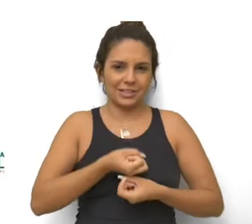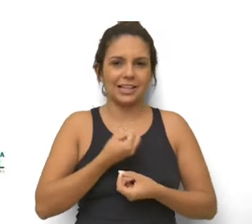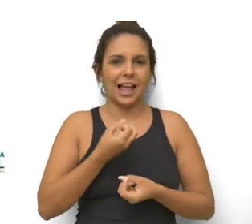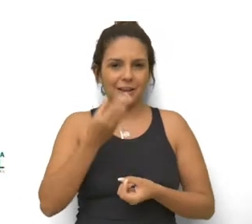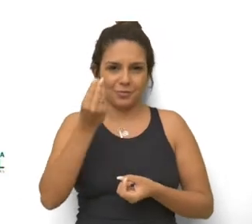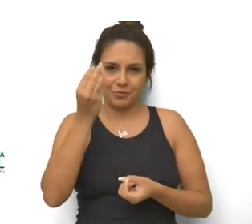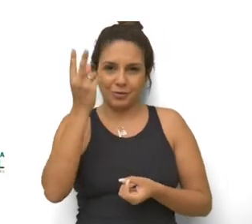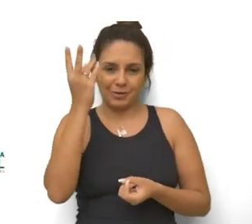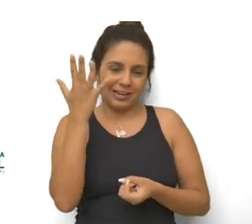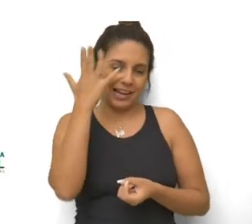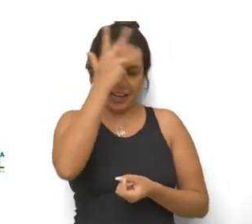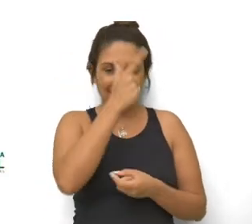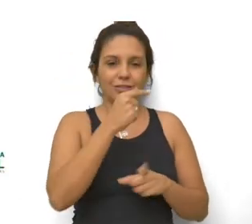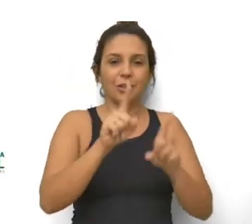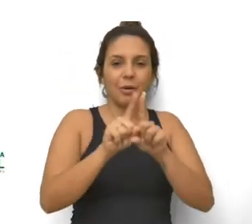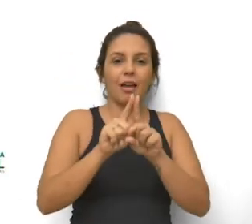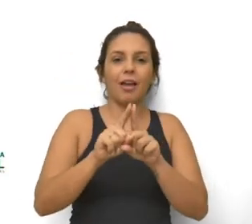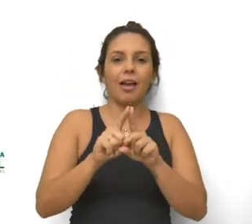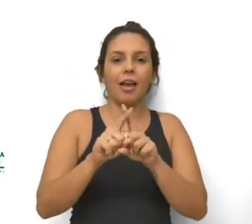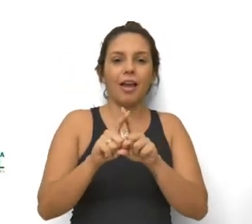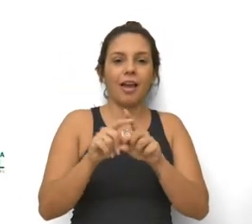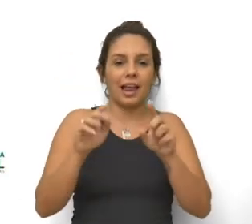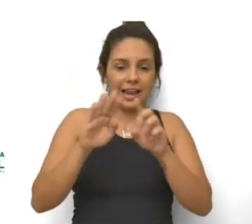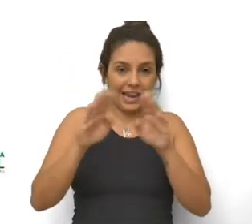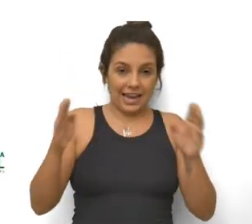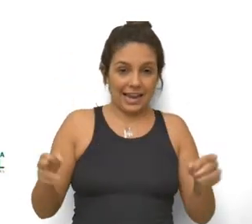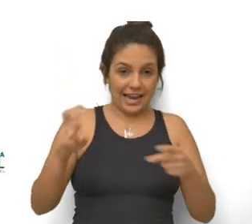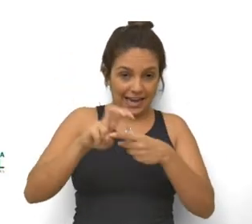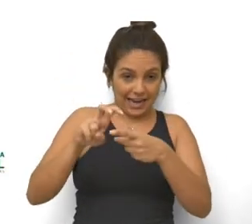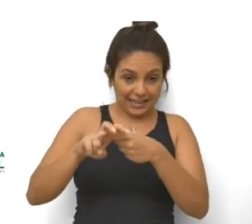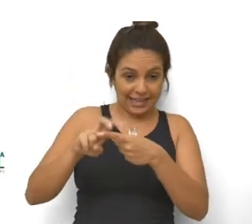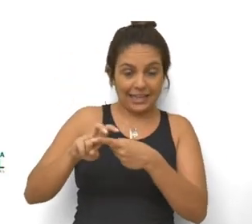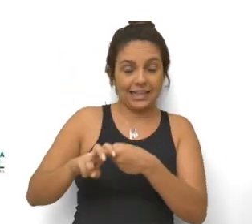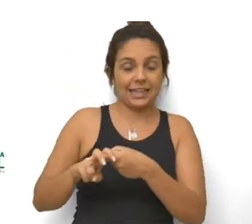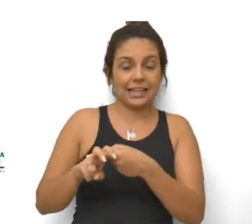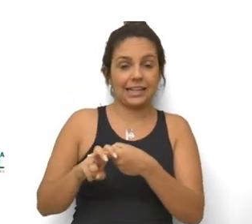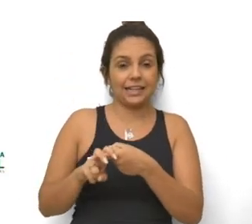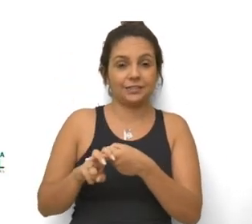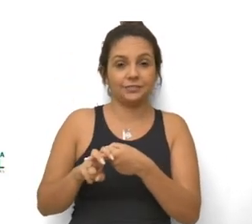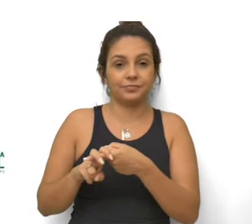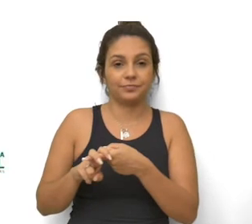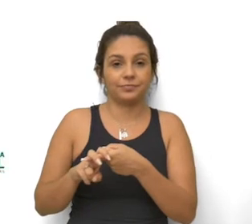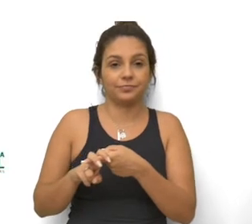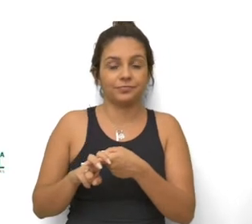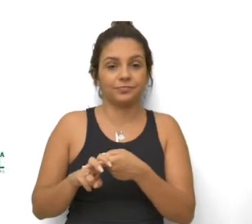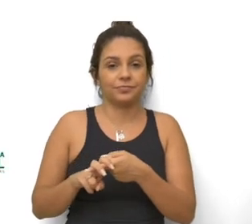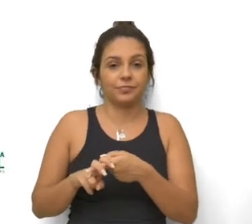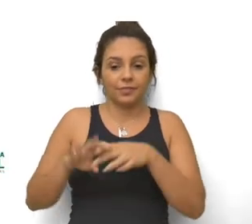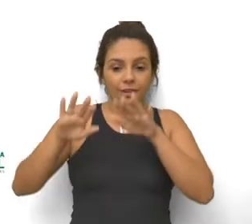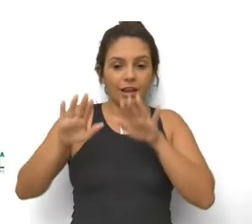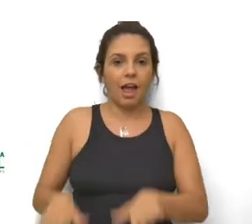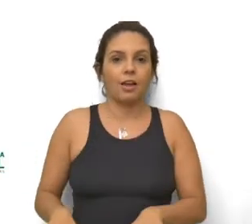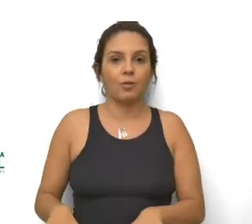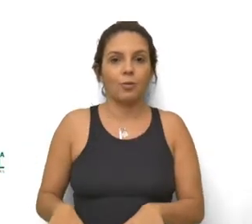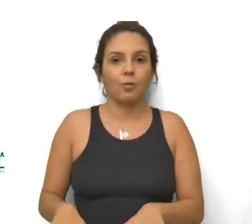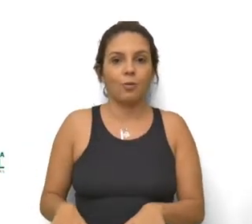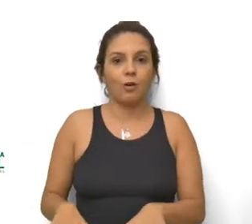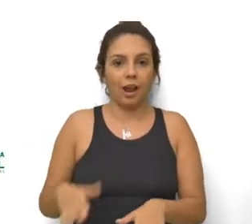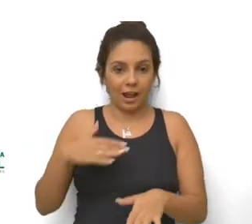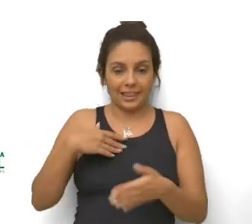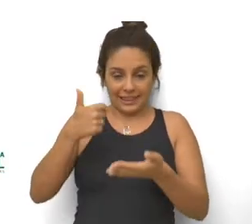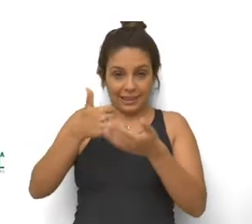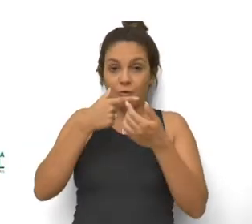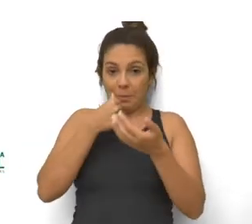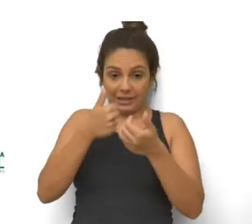memória linda, como o fato do banco do lado da casa do lado, da sala do lado, ter caído no meio da